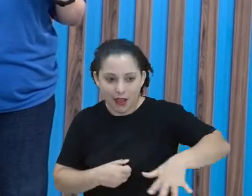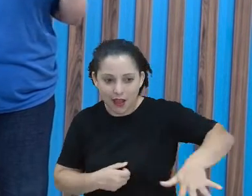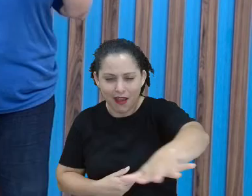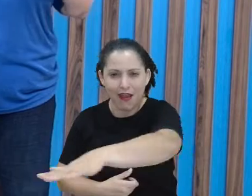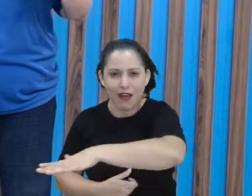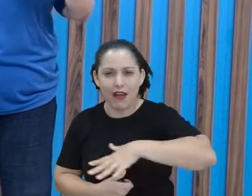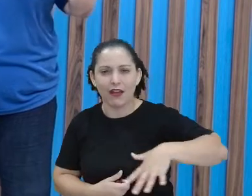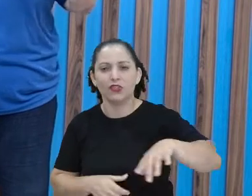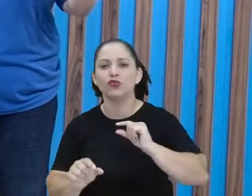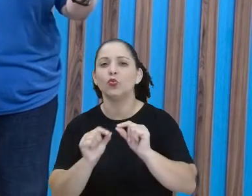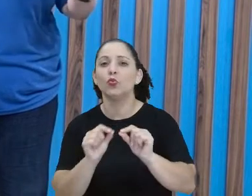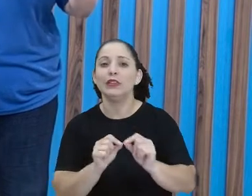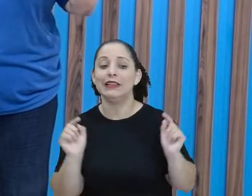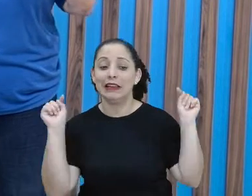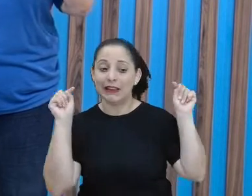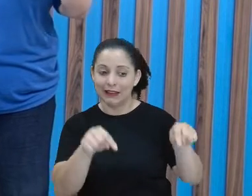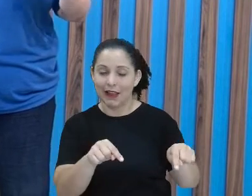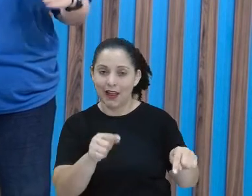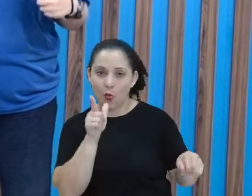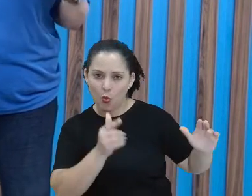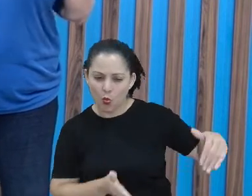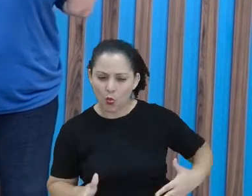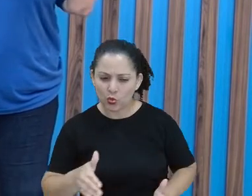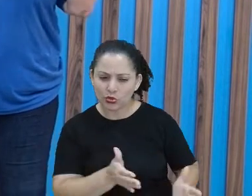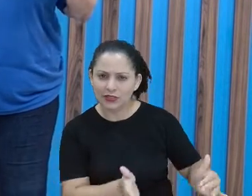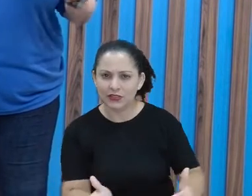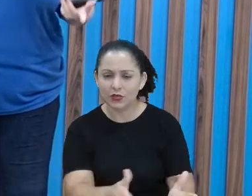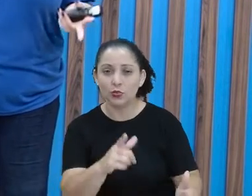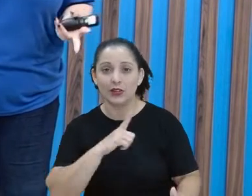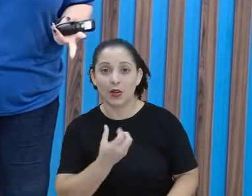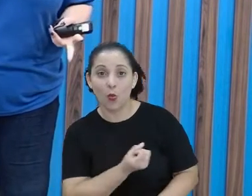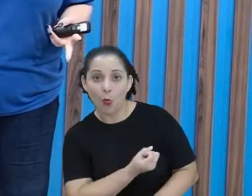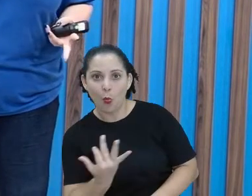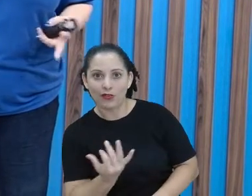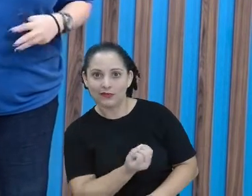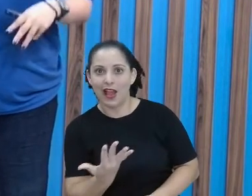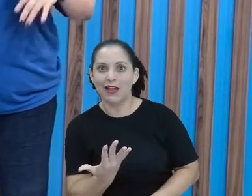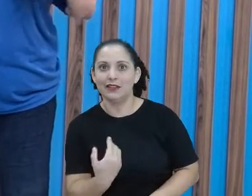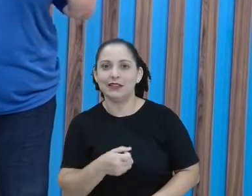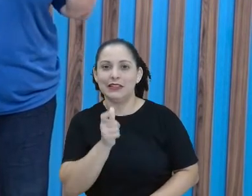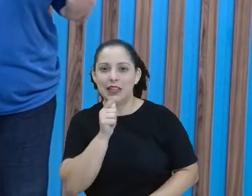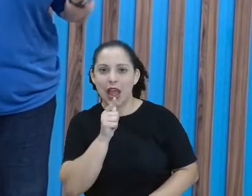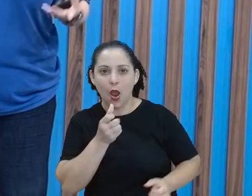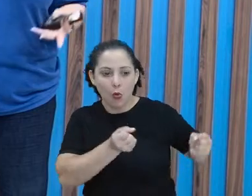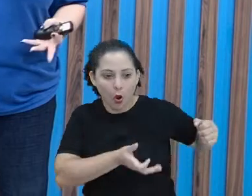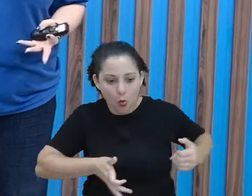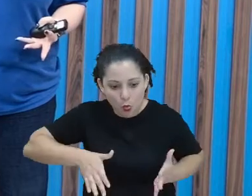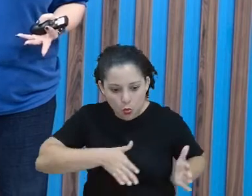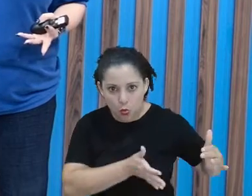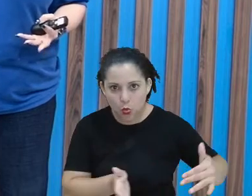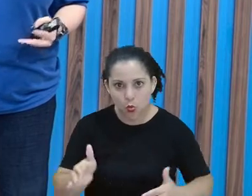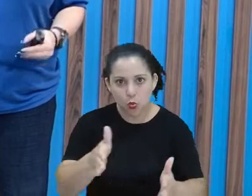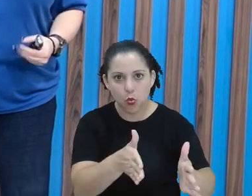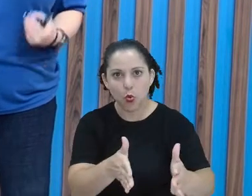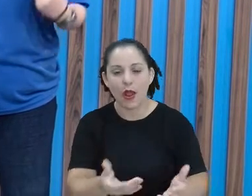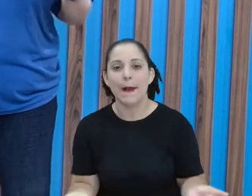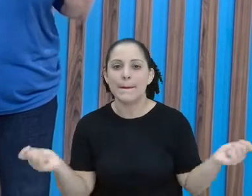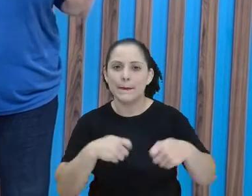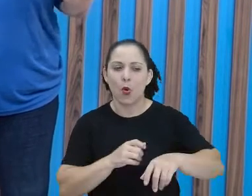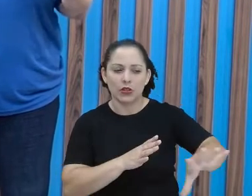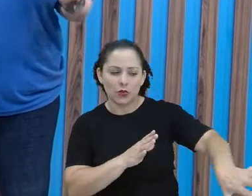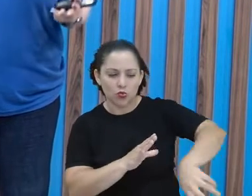região, se aquela bacia ela vai ter a quantidade de água que vai dar para abastecer aquela população,